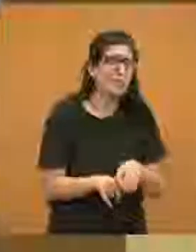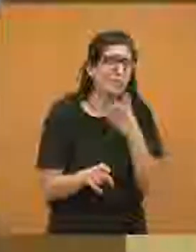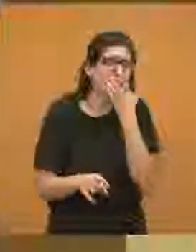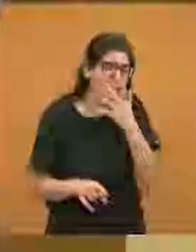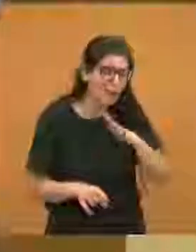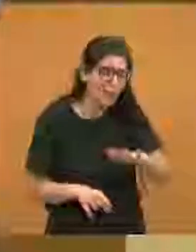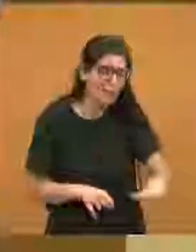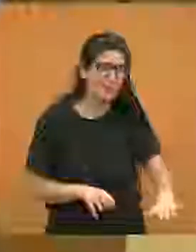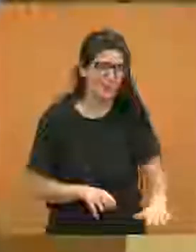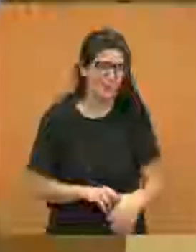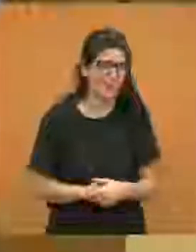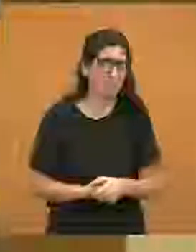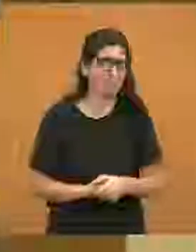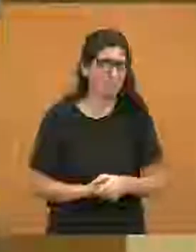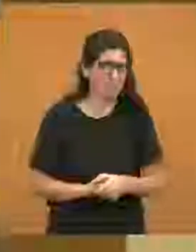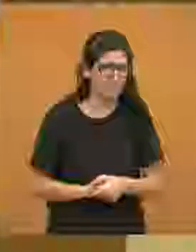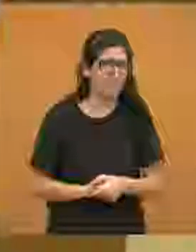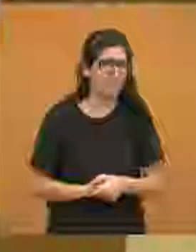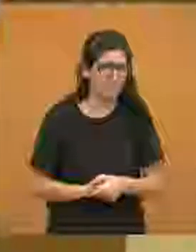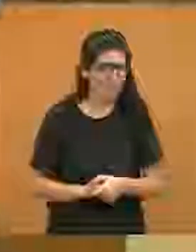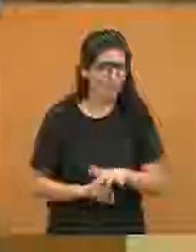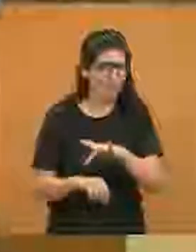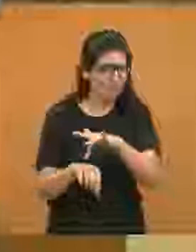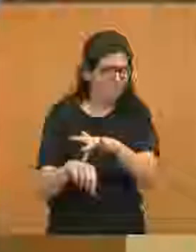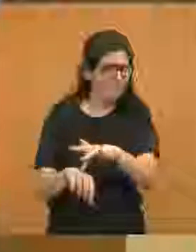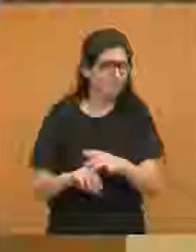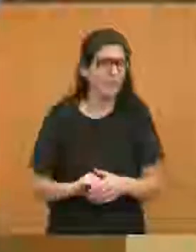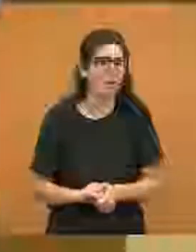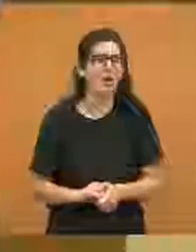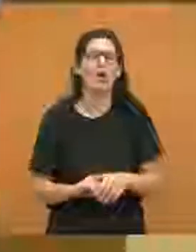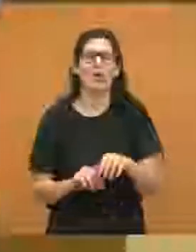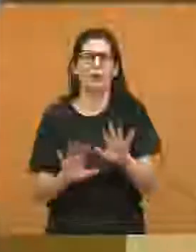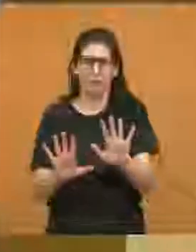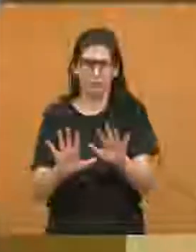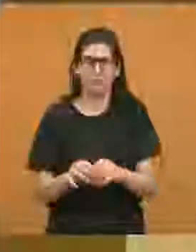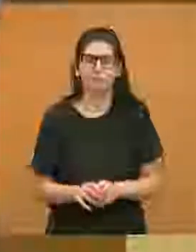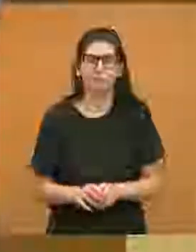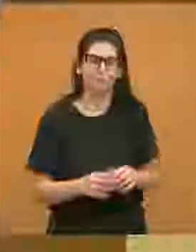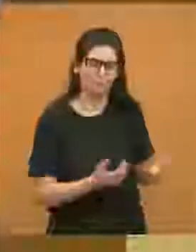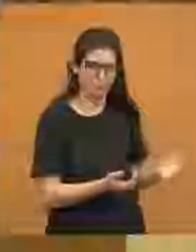bastante alarmante, né? Que entre os adolescentes, por exemplo,